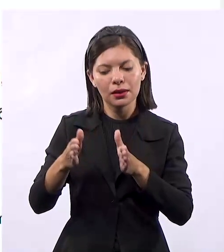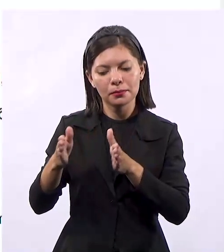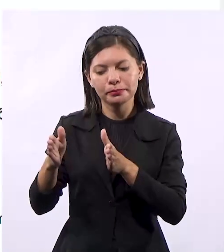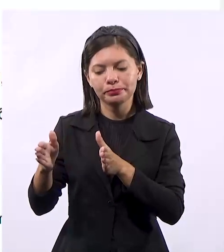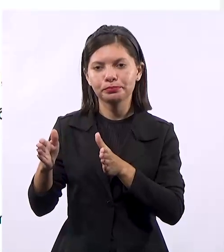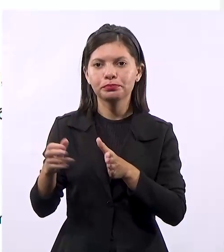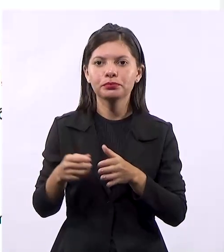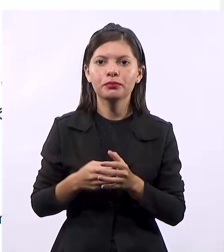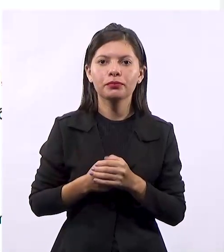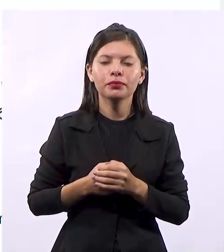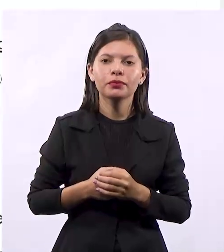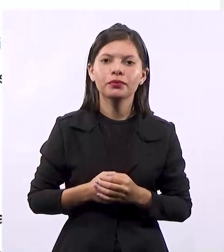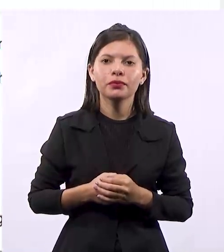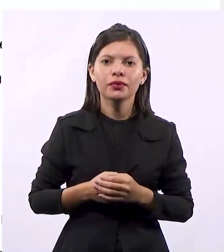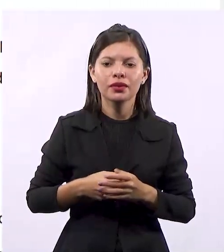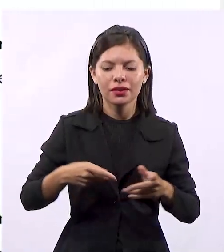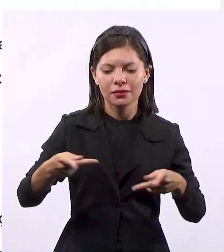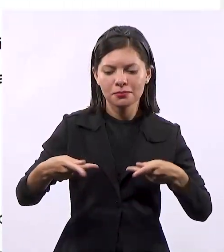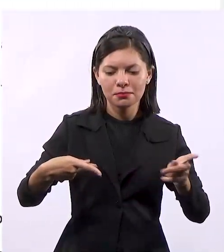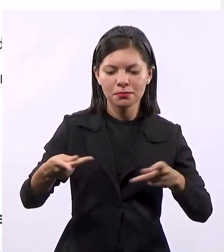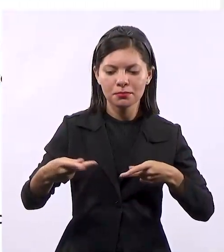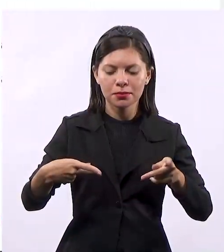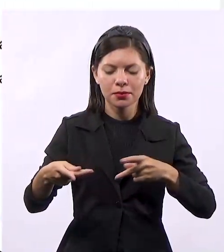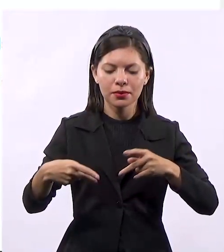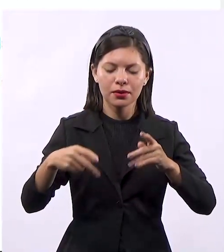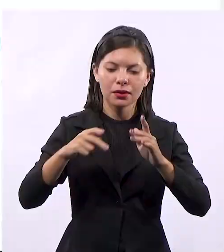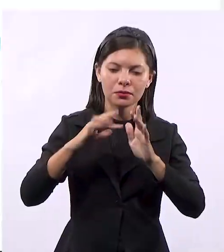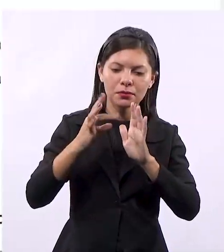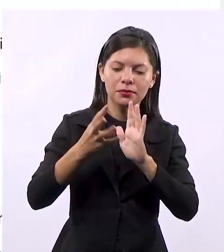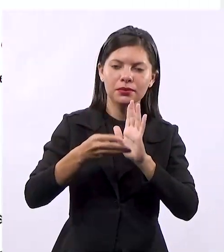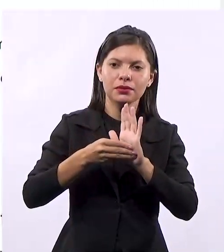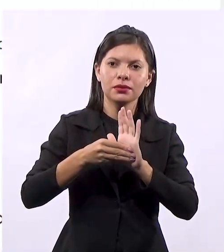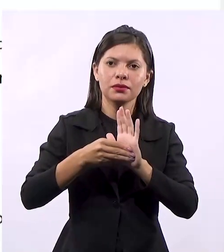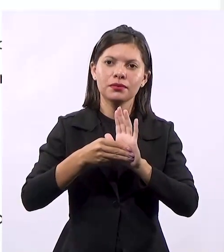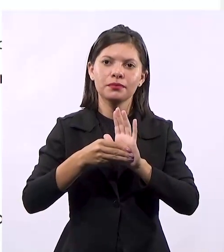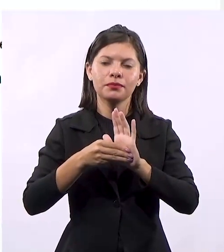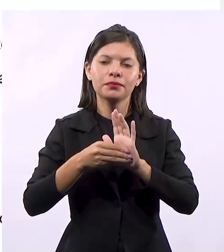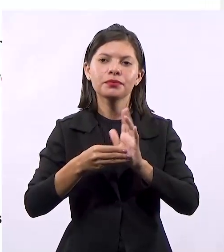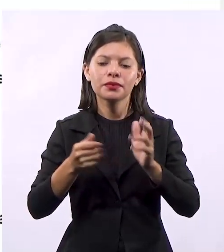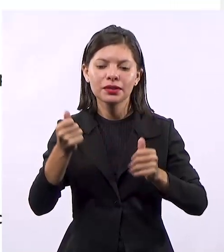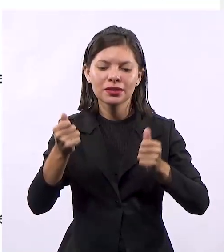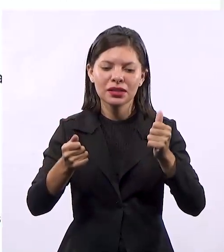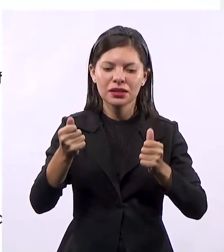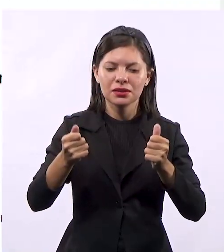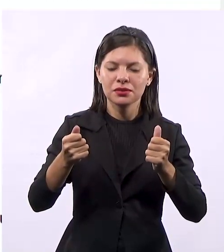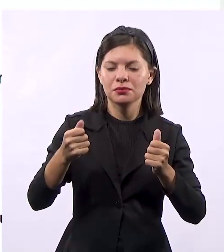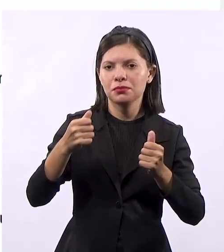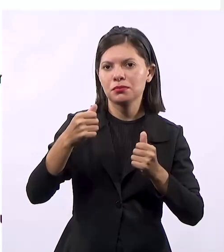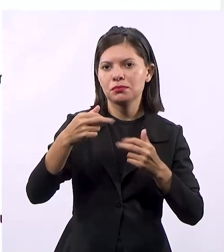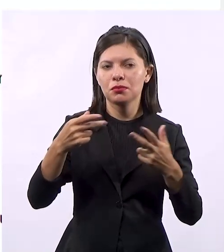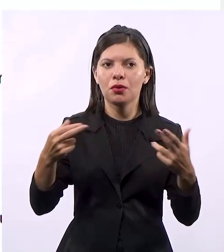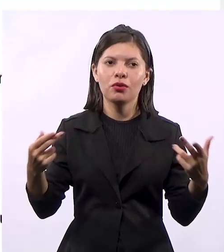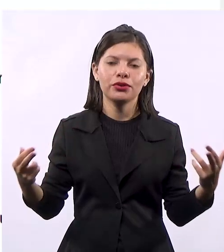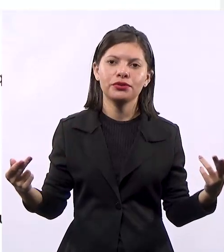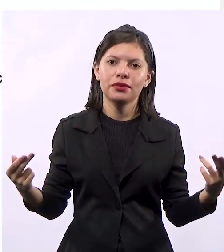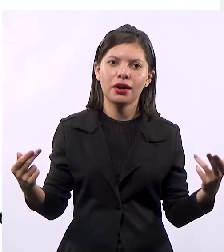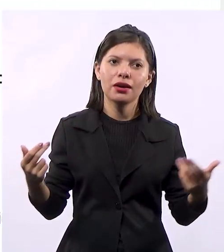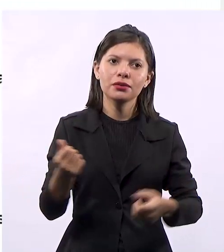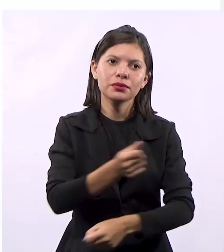educação básica, por meio de programas suplementares de materiais didáticos